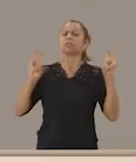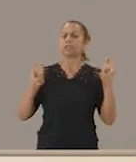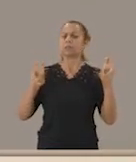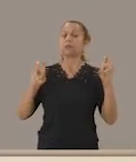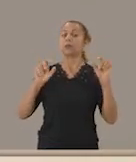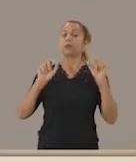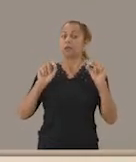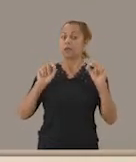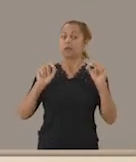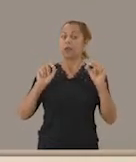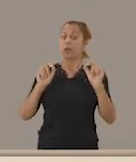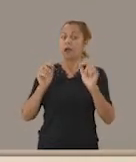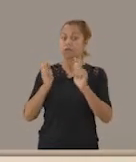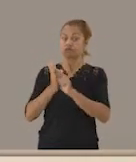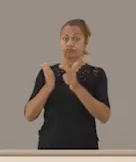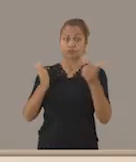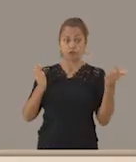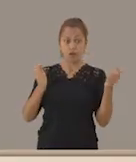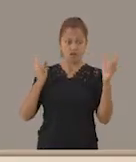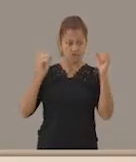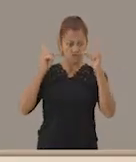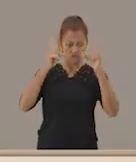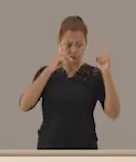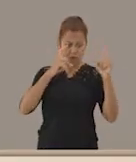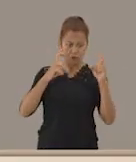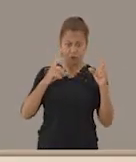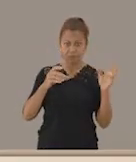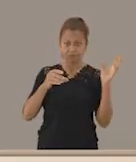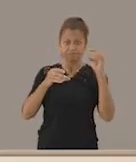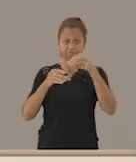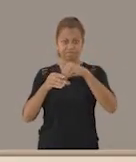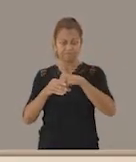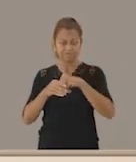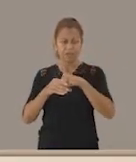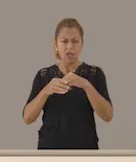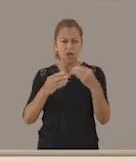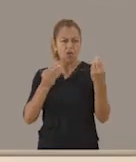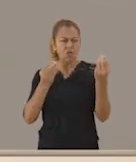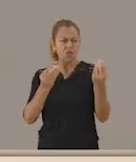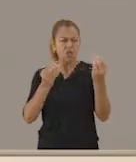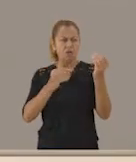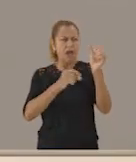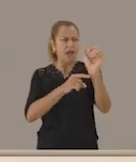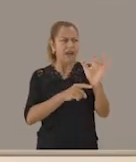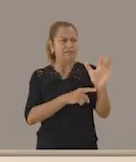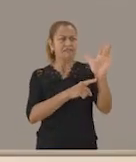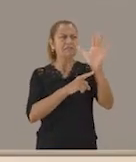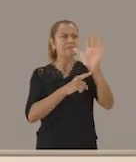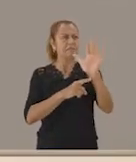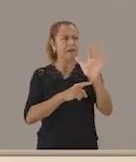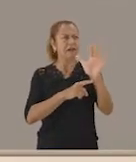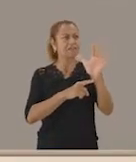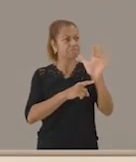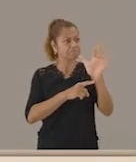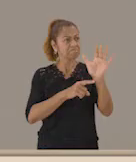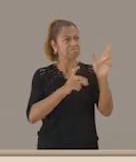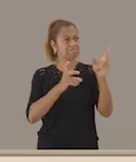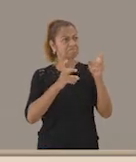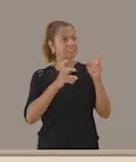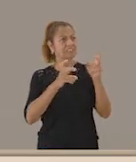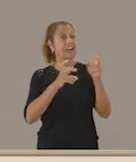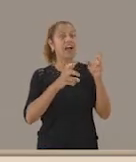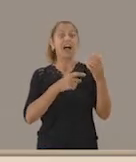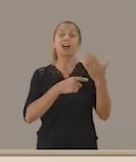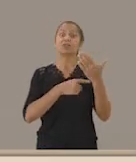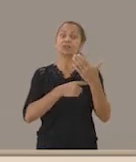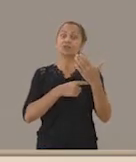e como a relação das imagens está associada a nossa prévia compreensão dos acontecimentos